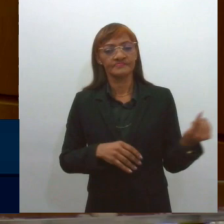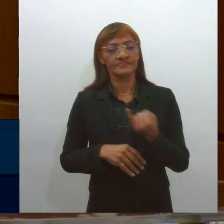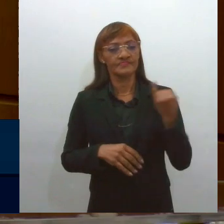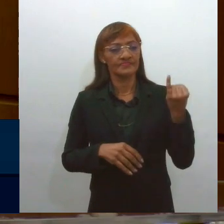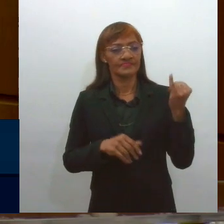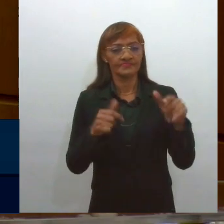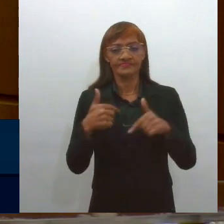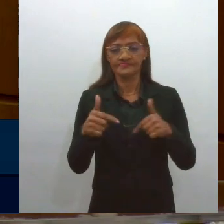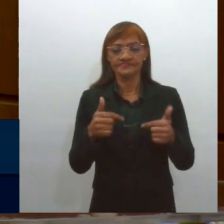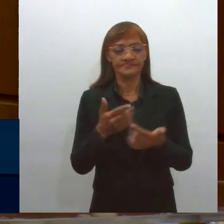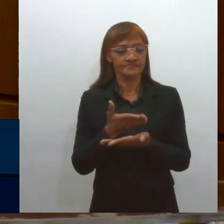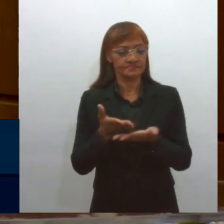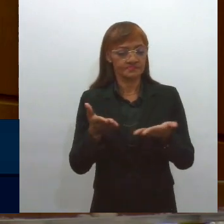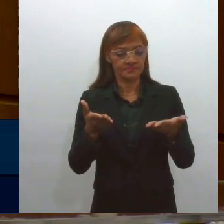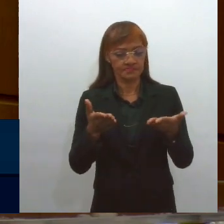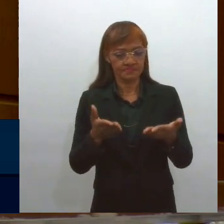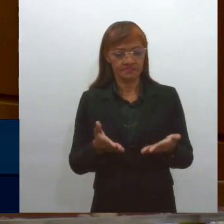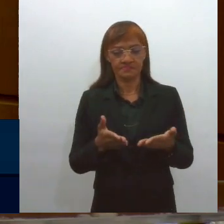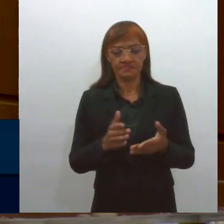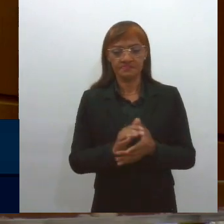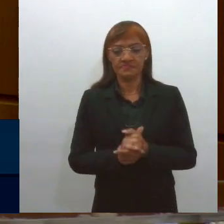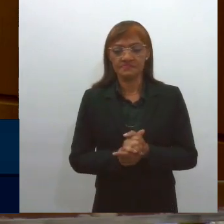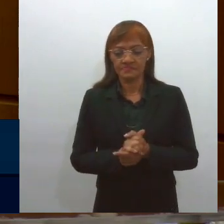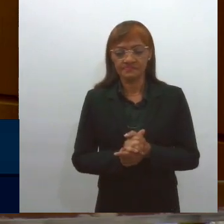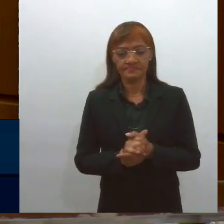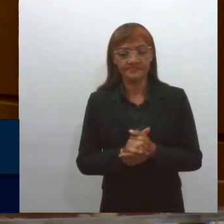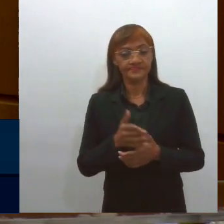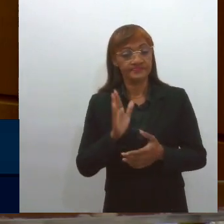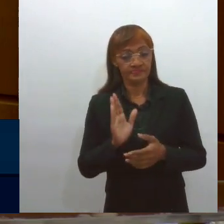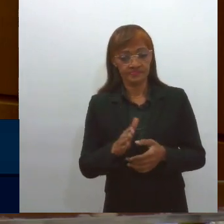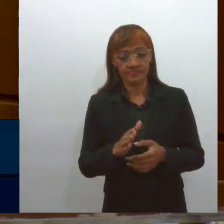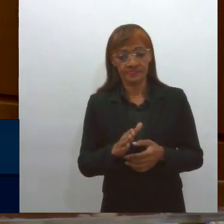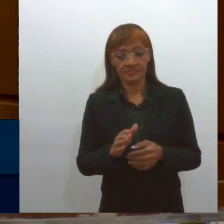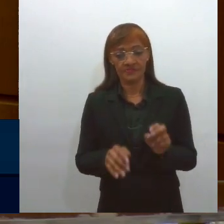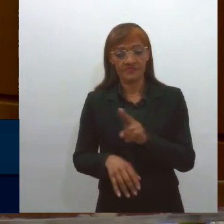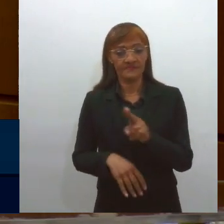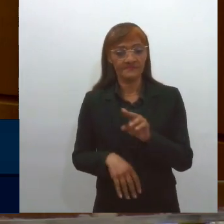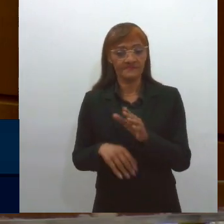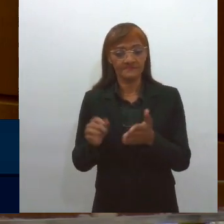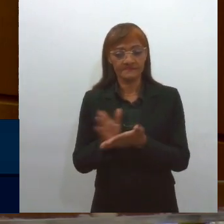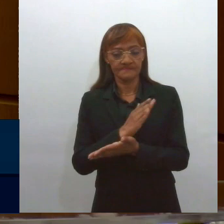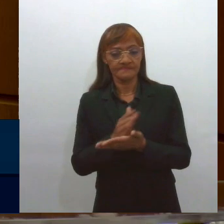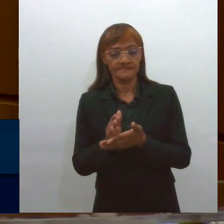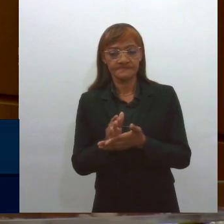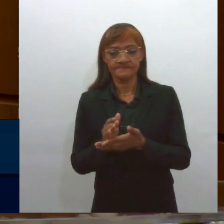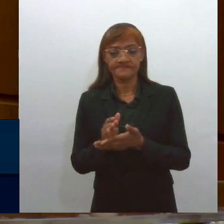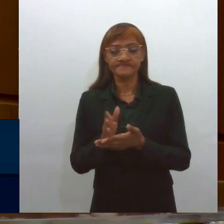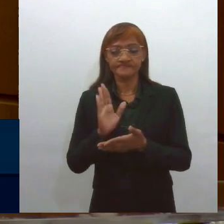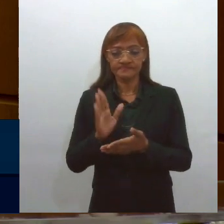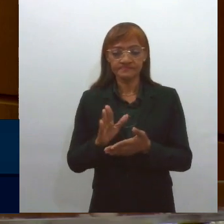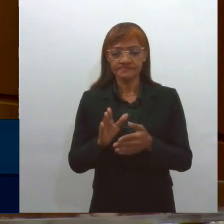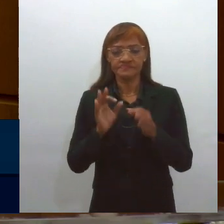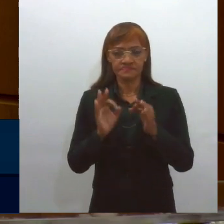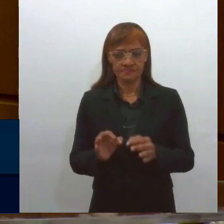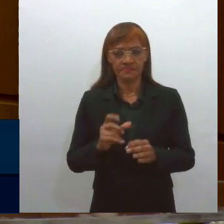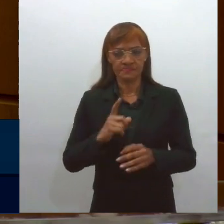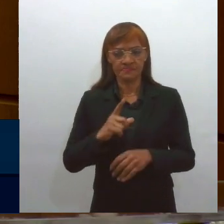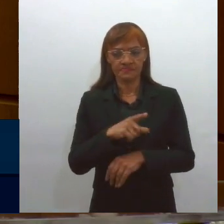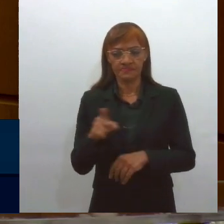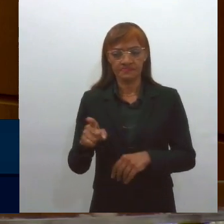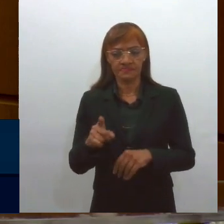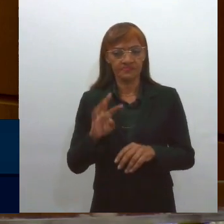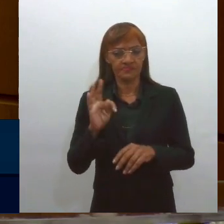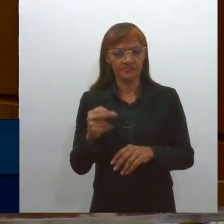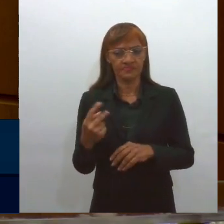atividades, pois se foram citados, algum mérito é certo que possuem. Ironia ou não, falar de João de